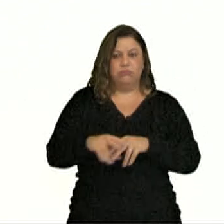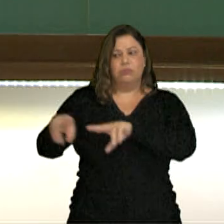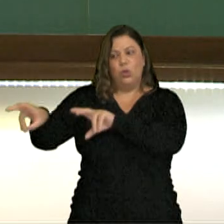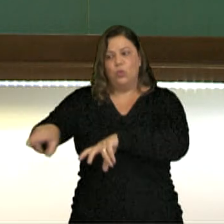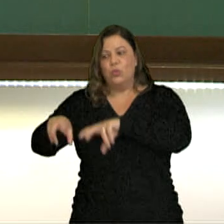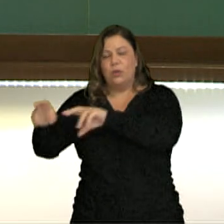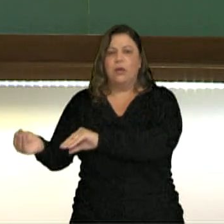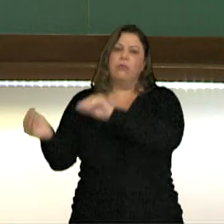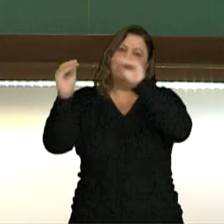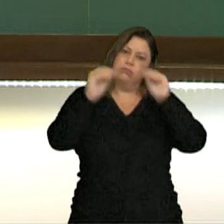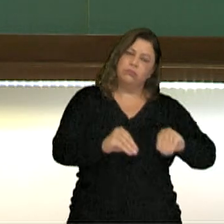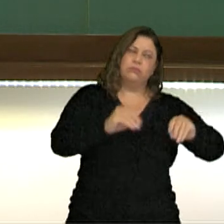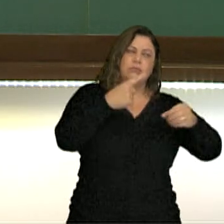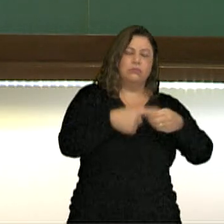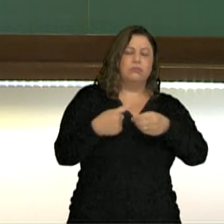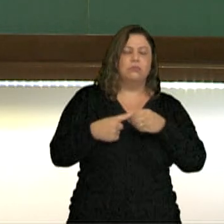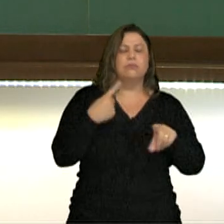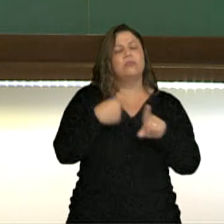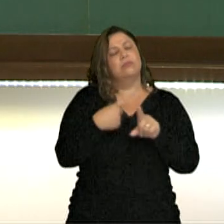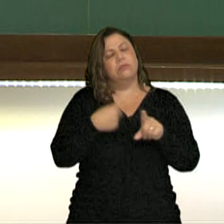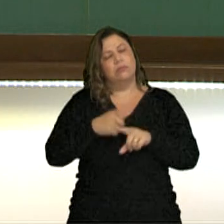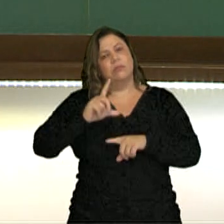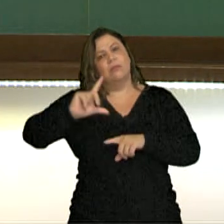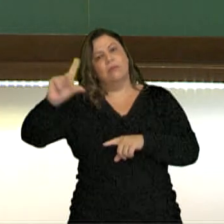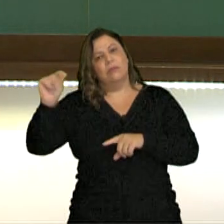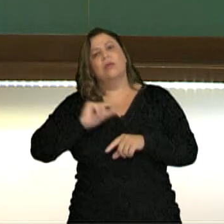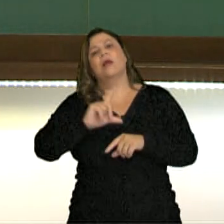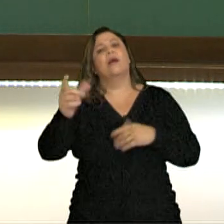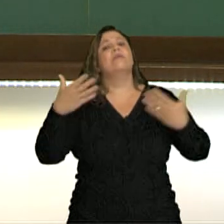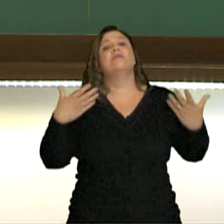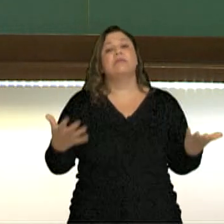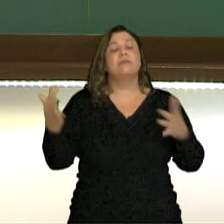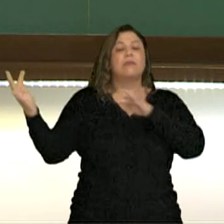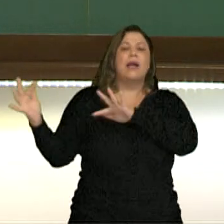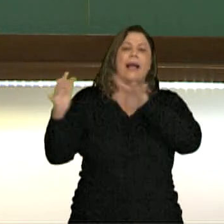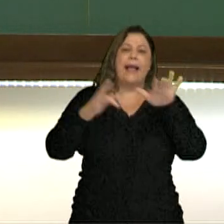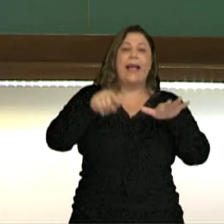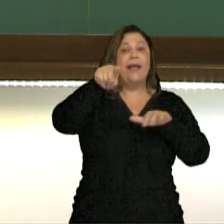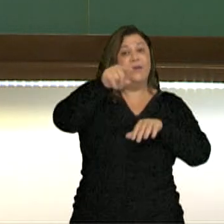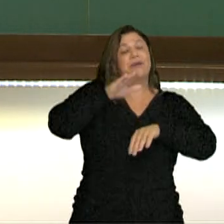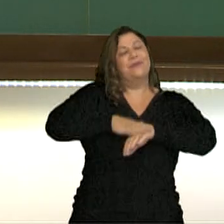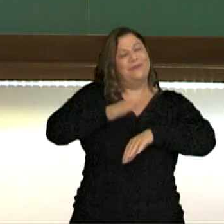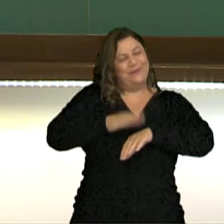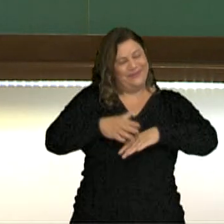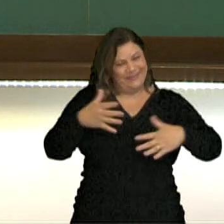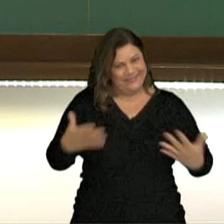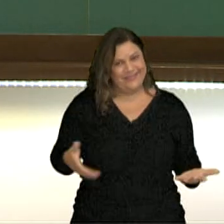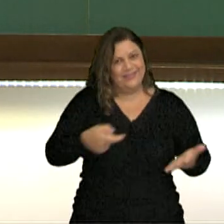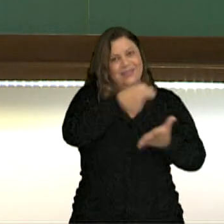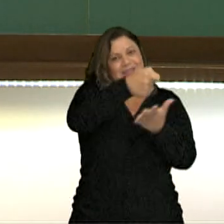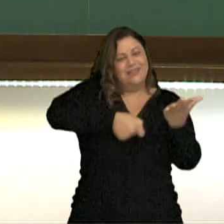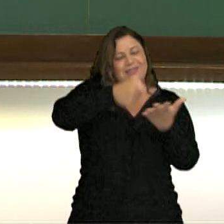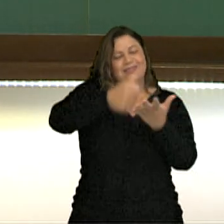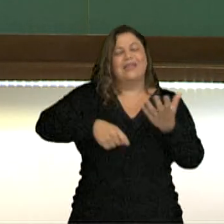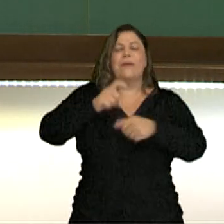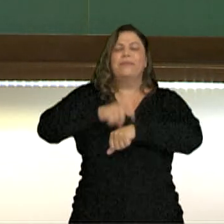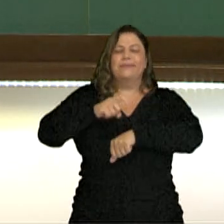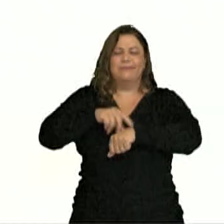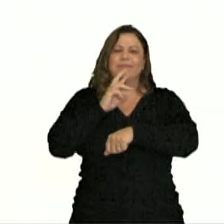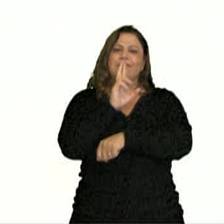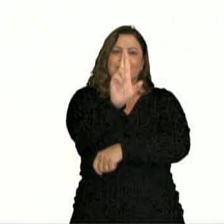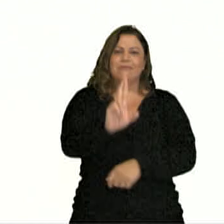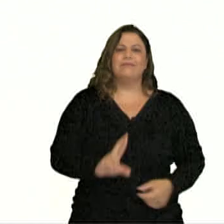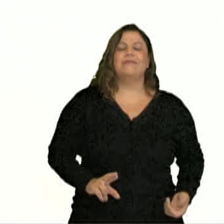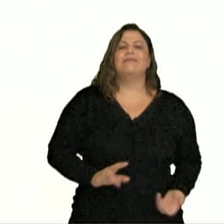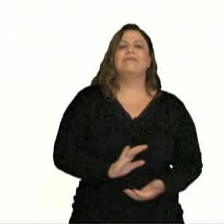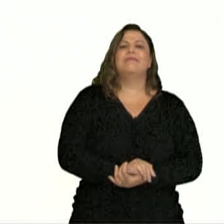cidade. Então, por que as pessoas acabam saindo do campo para a cidade? Agora é sua vez de participar, você vai ter um minutinho para responder, ok?